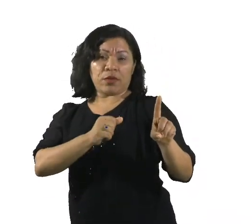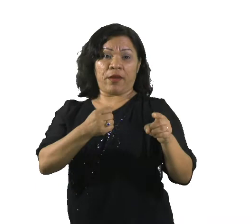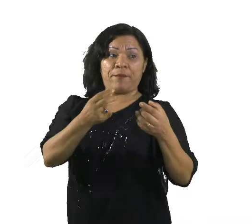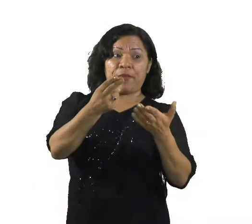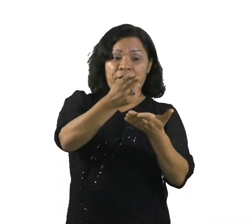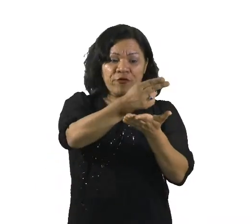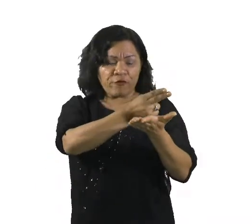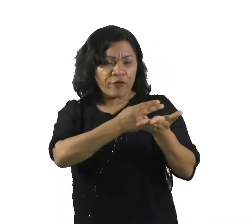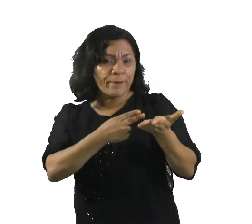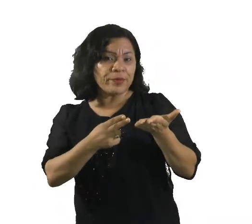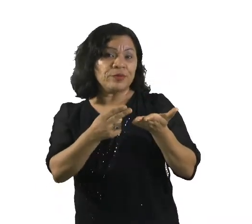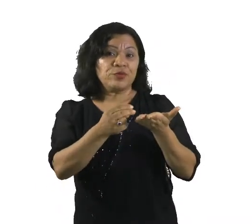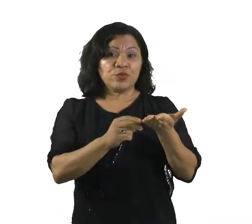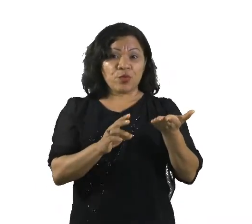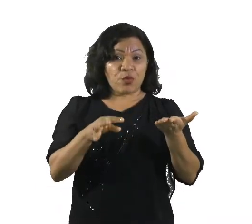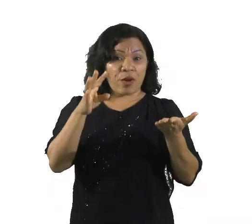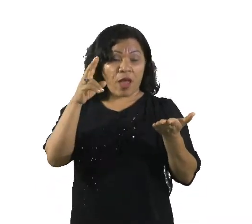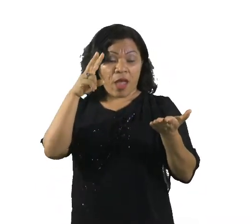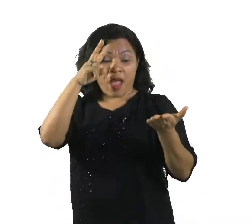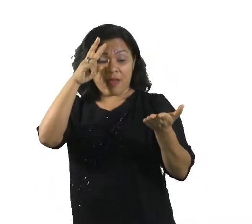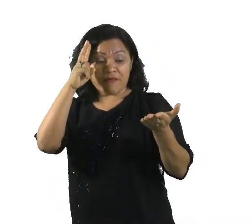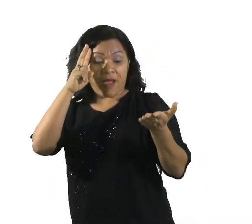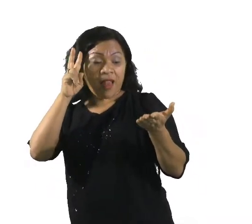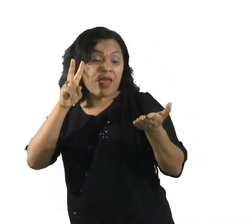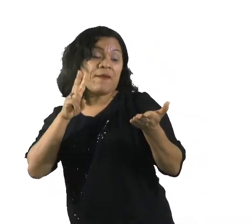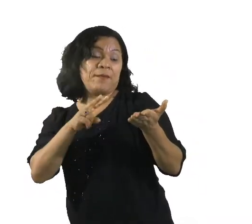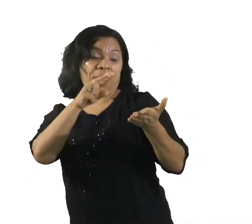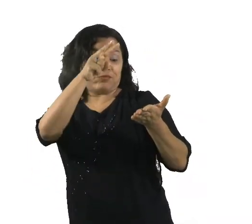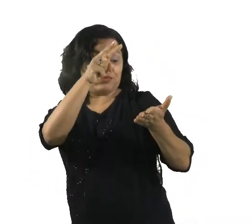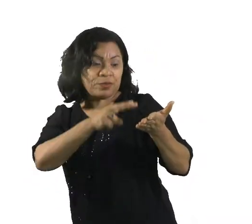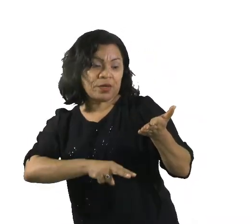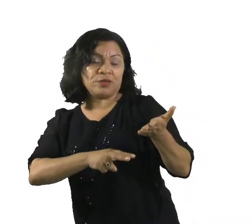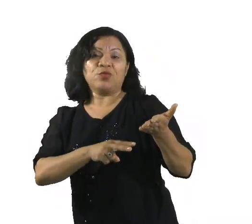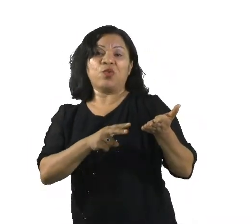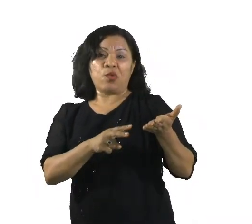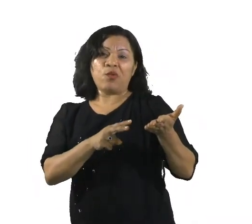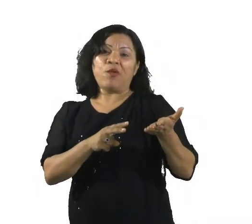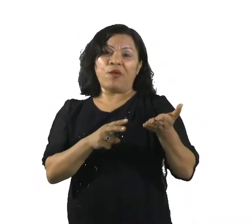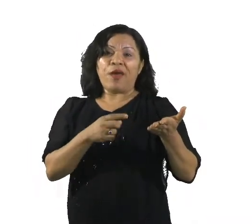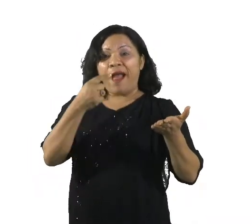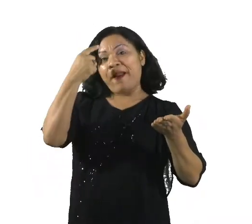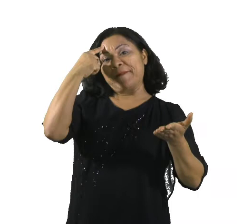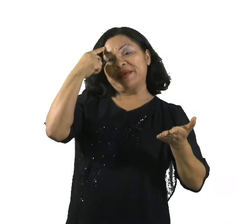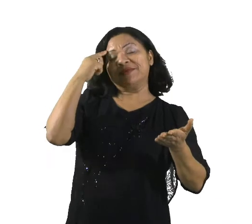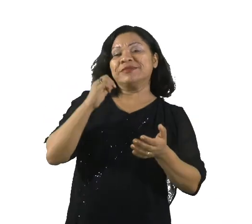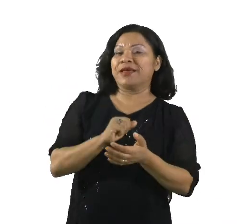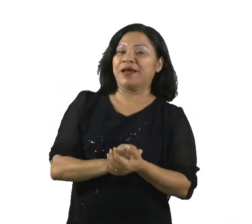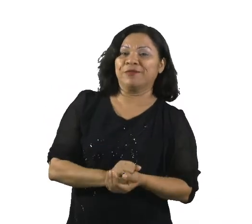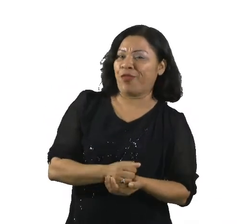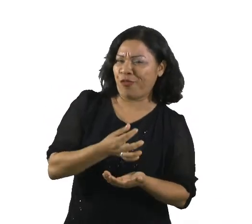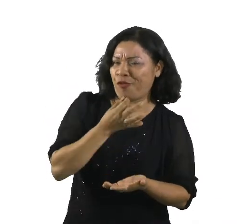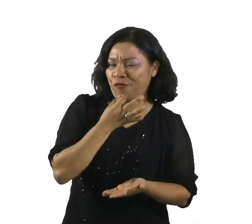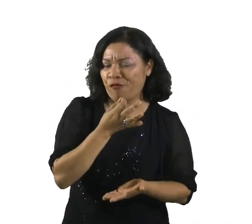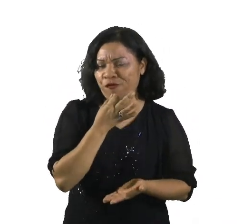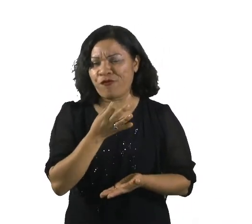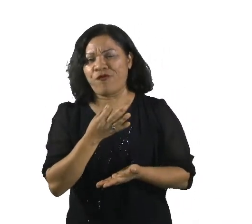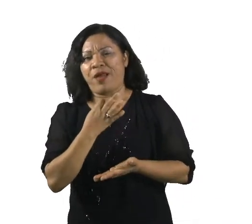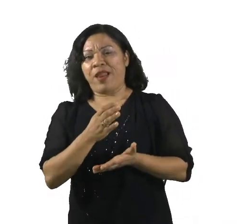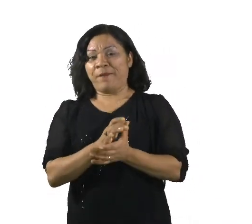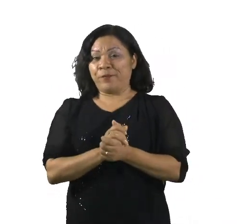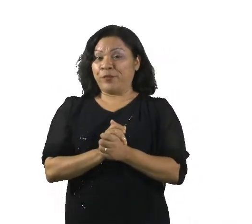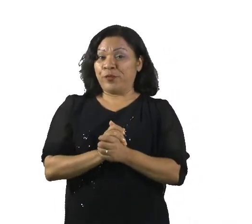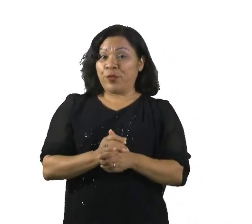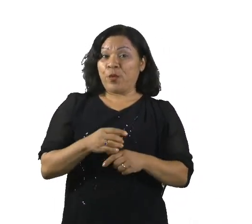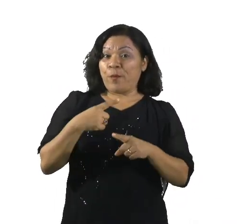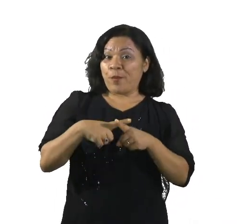vocês estiverem fazendo a leitura desse livro. Não vou comentar muito para que vocês fiquem curiosos de ler o livro e